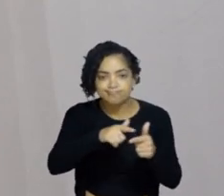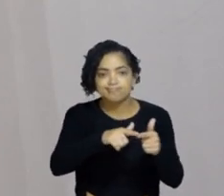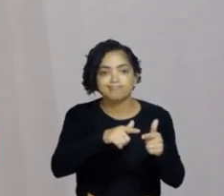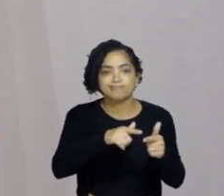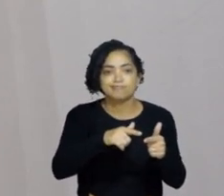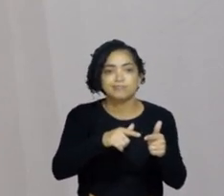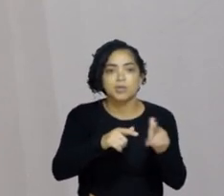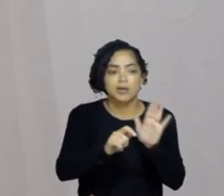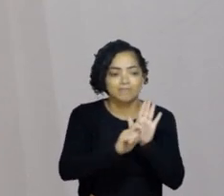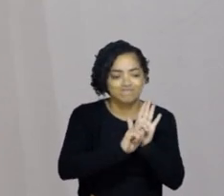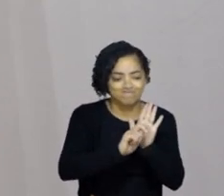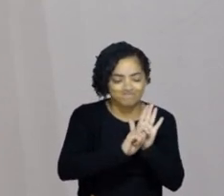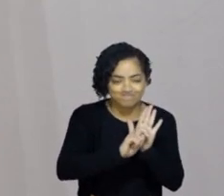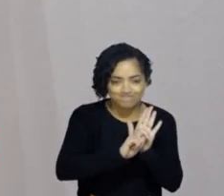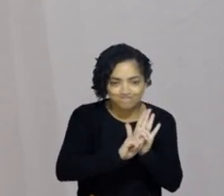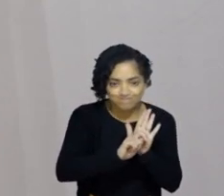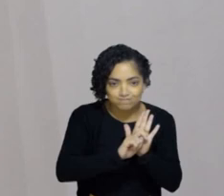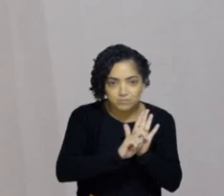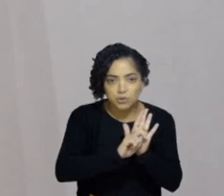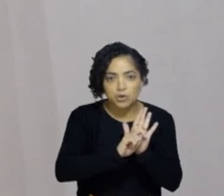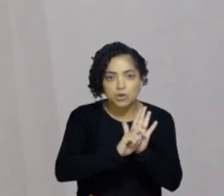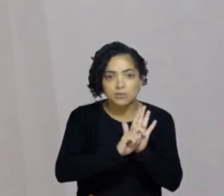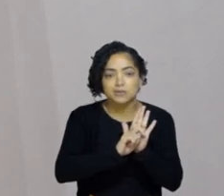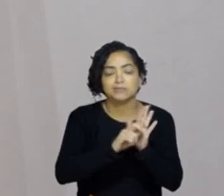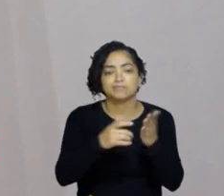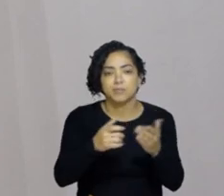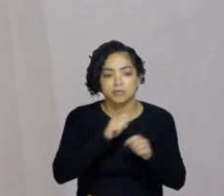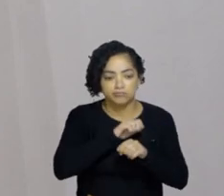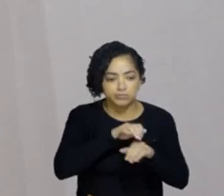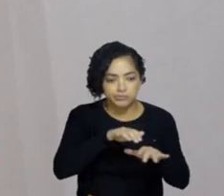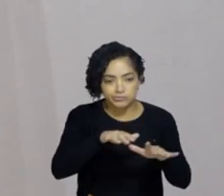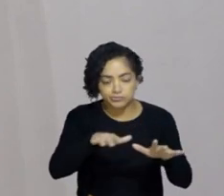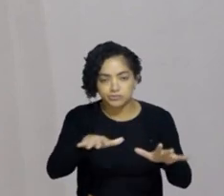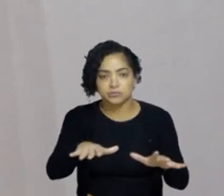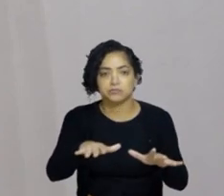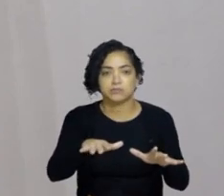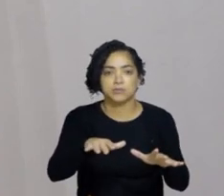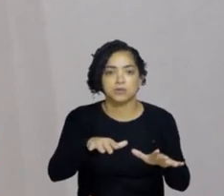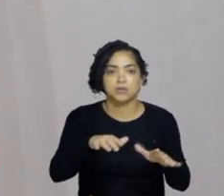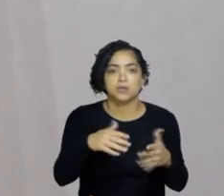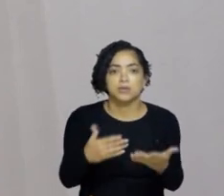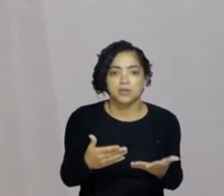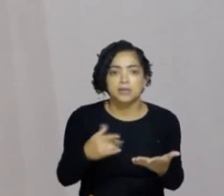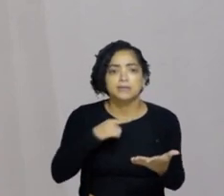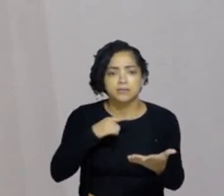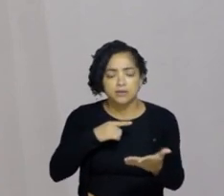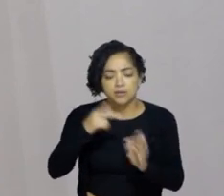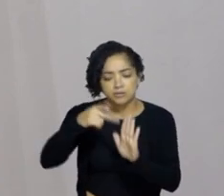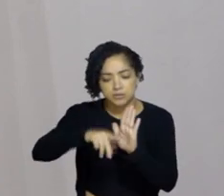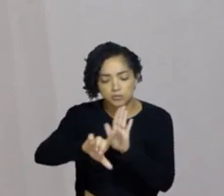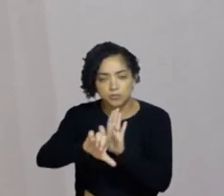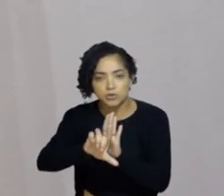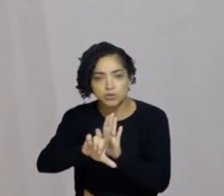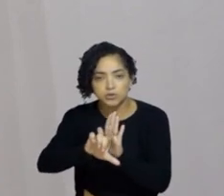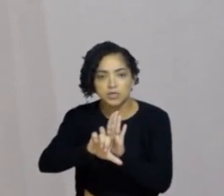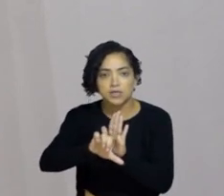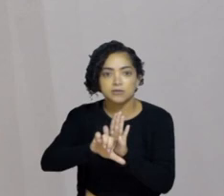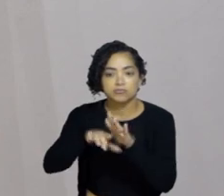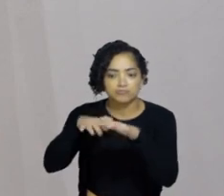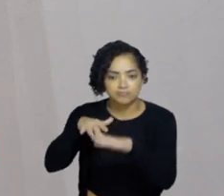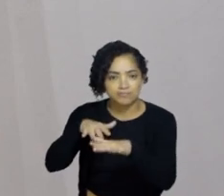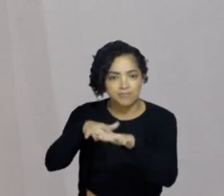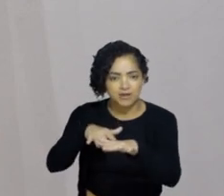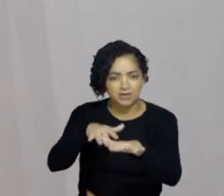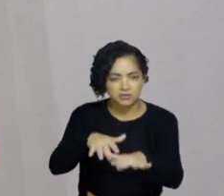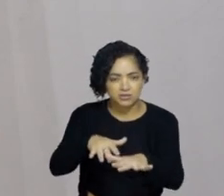a maldição. Maldição. Agora tem um projeto tramitando ali da Marcha da Maconha.